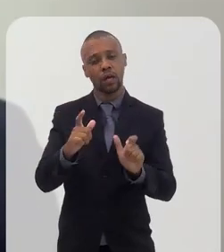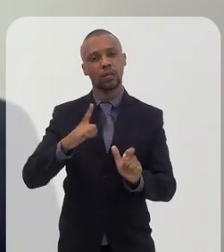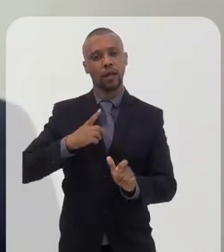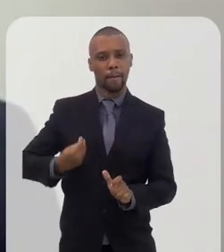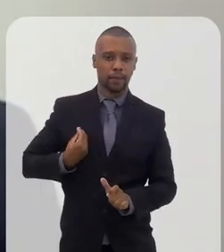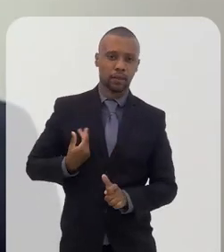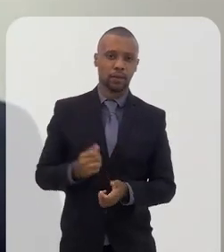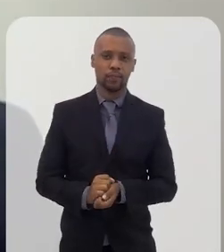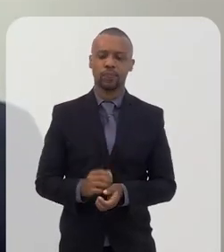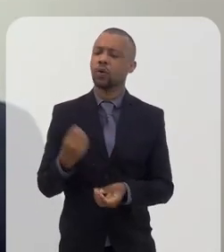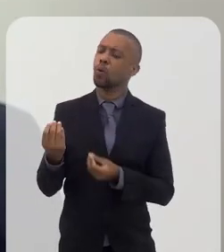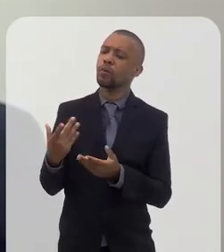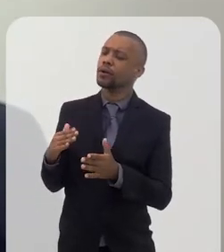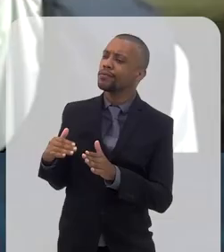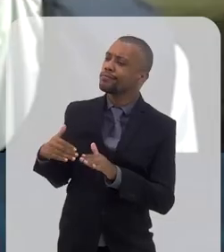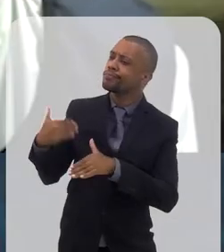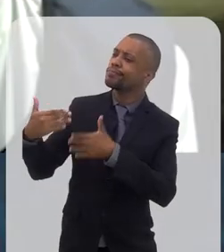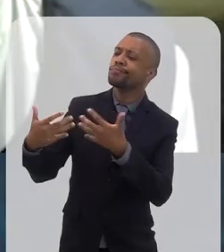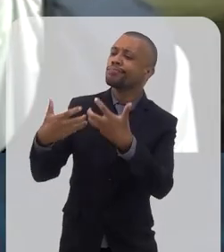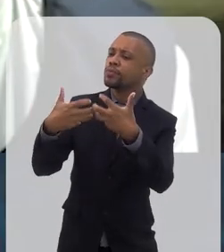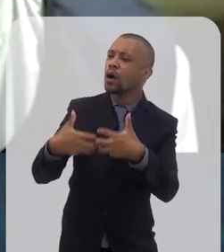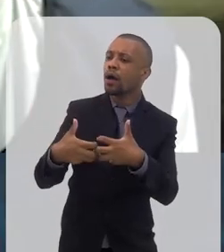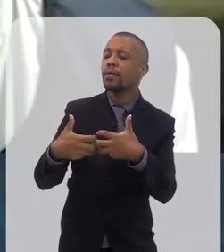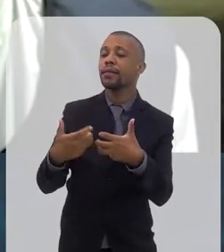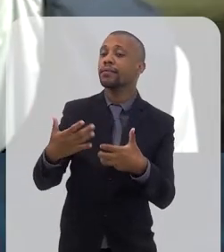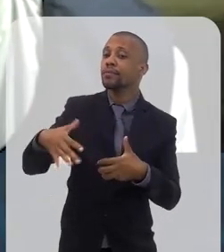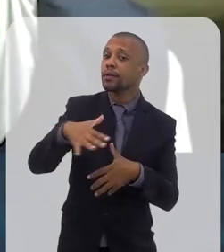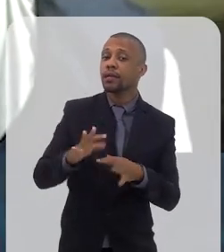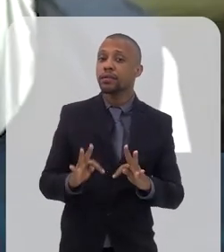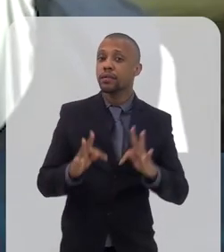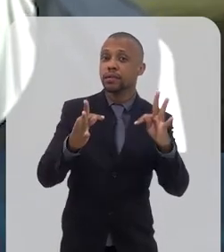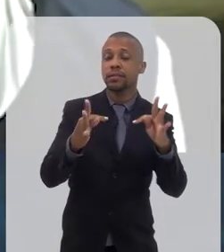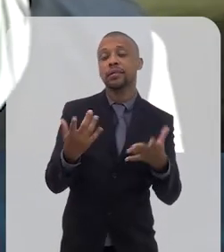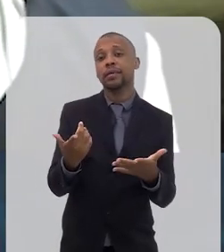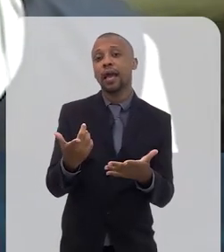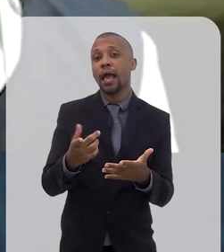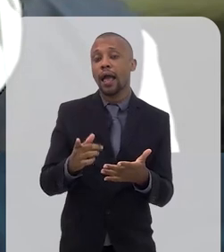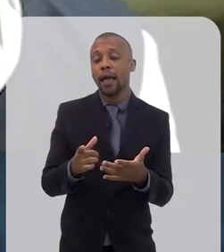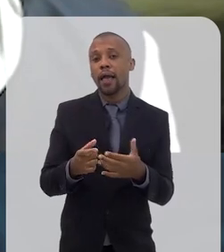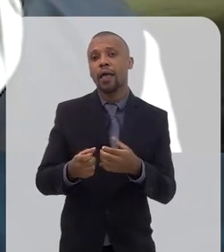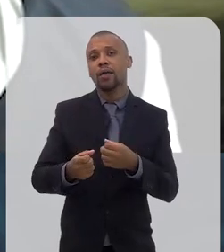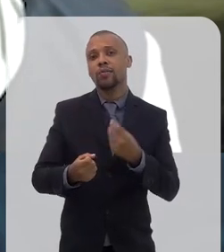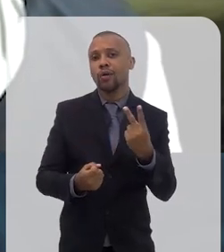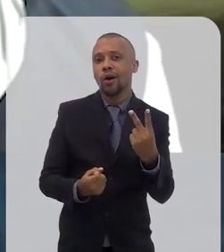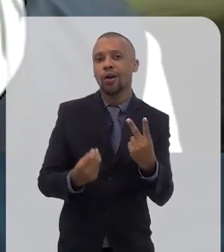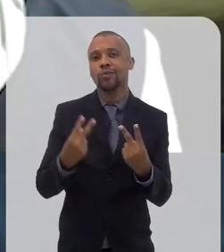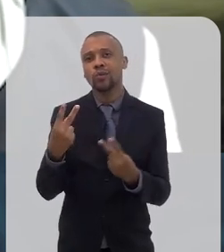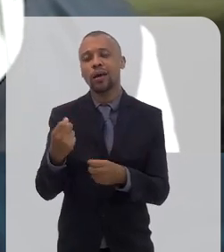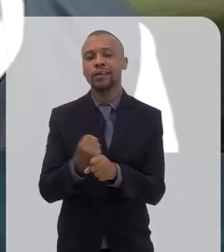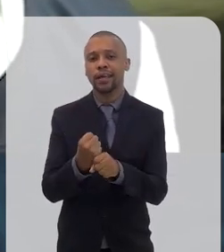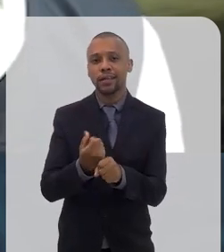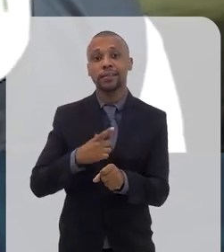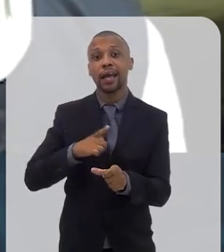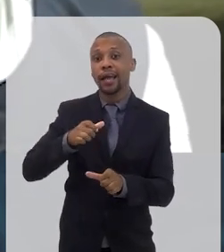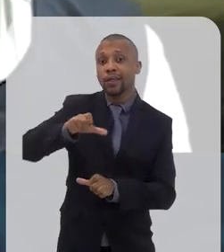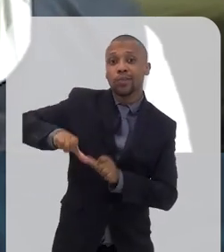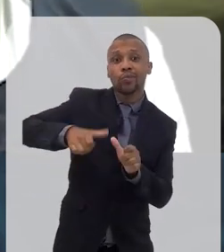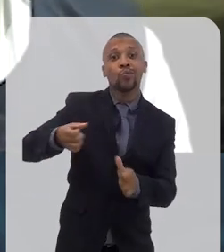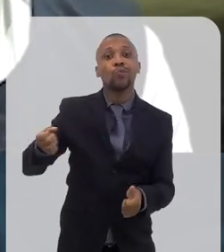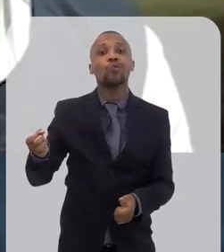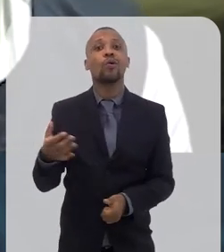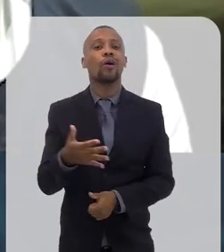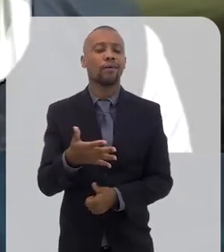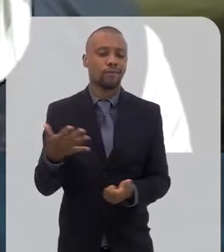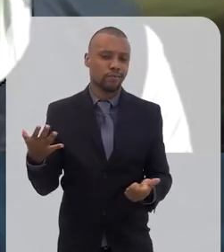esse processo, tecnologicamente falando? Porque a cada edição do censo, vocês trazem inovações. Que inovações